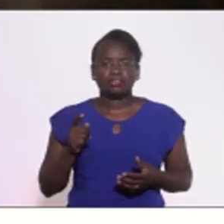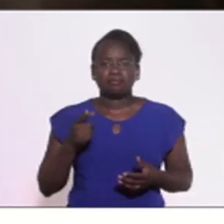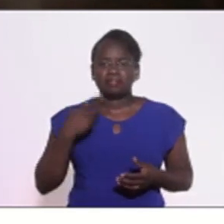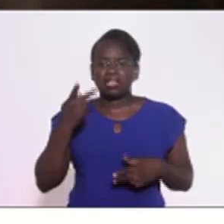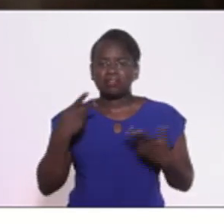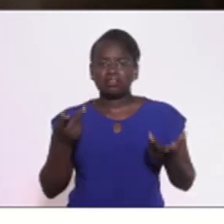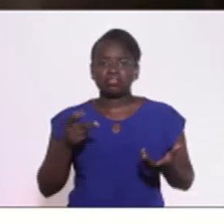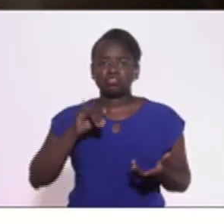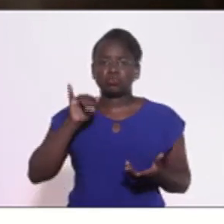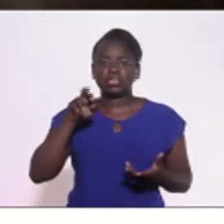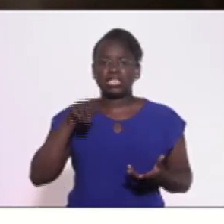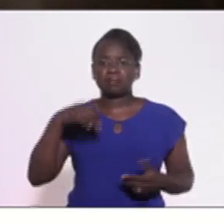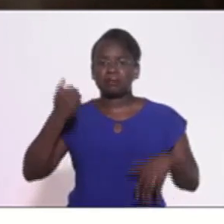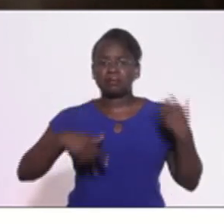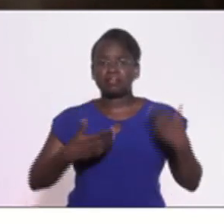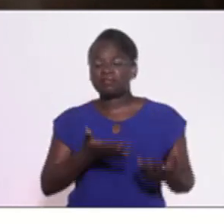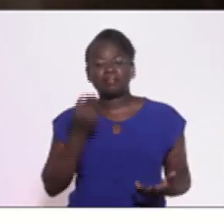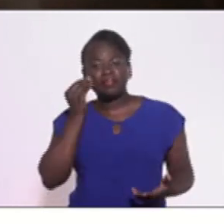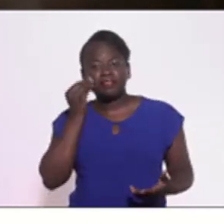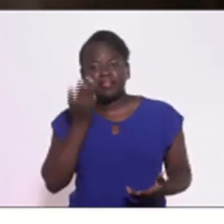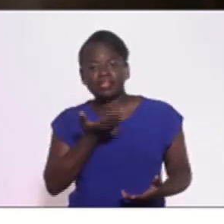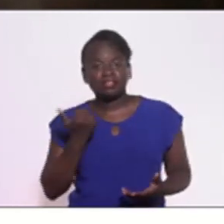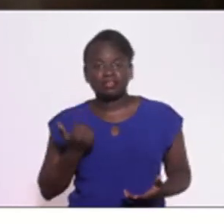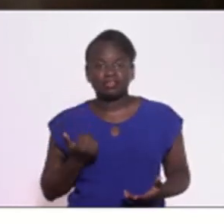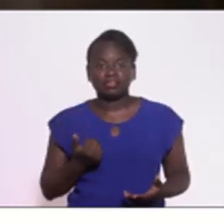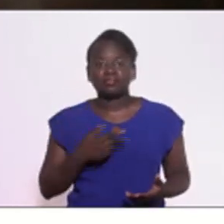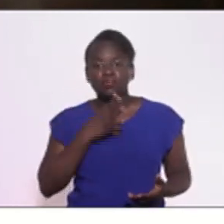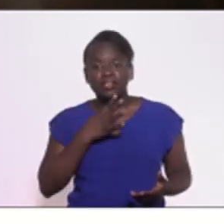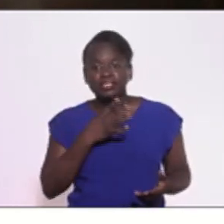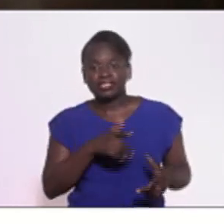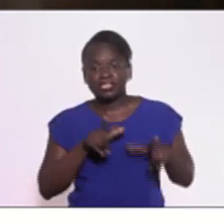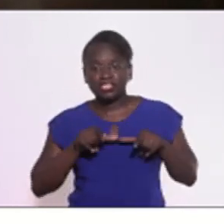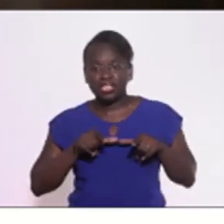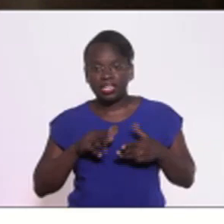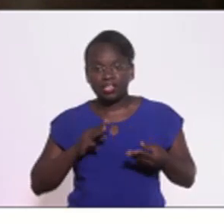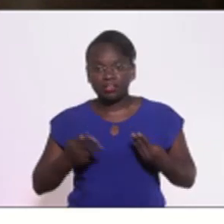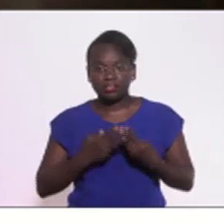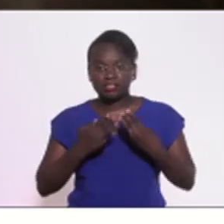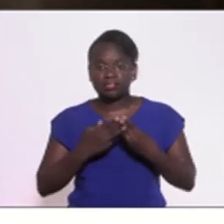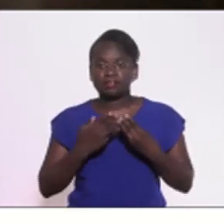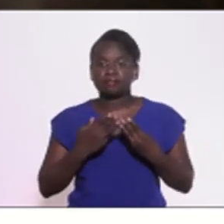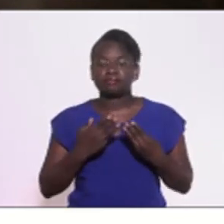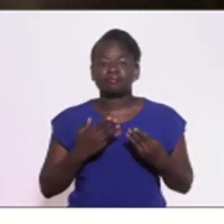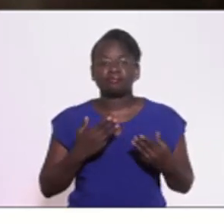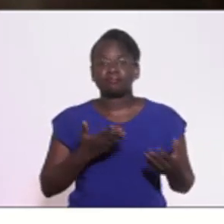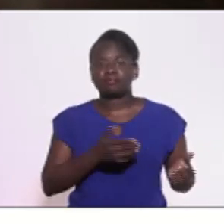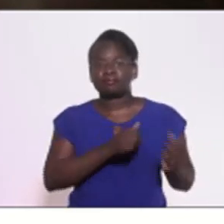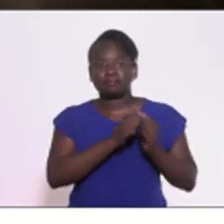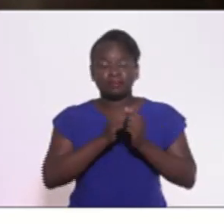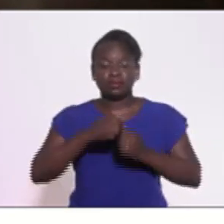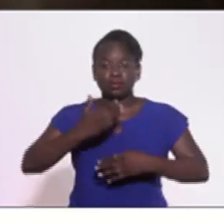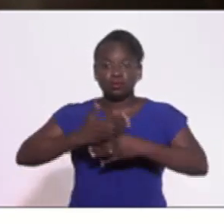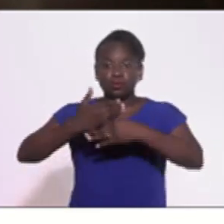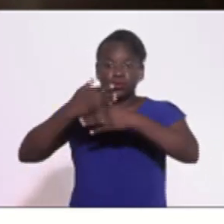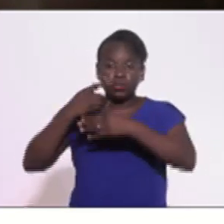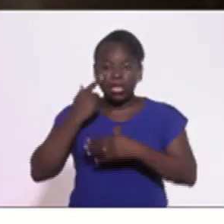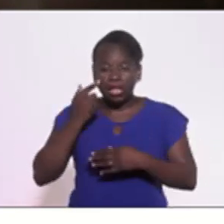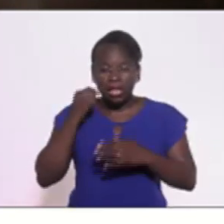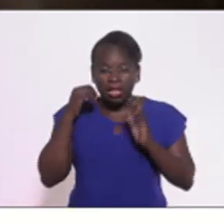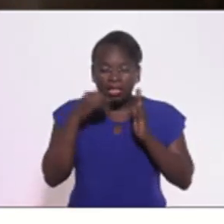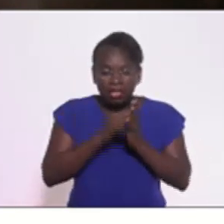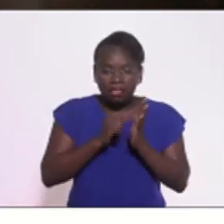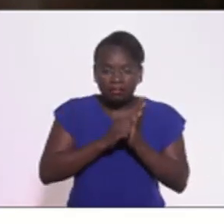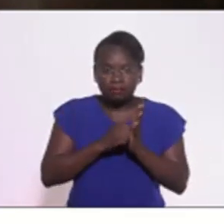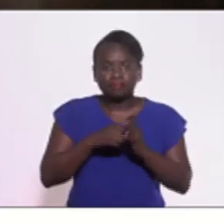falou, Jurema, é isso, vamos lá ver. Vamos lá conhecer Israel. Vamos lá, do Muro das Lamentações